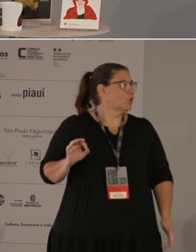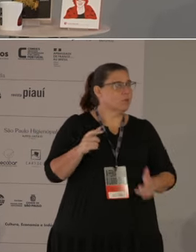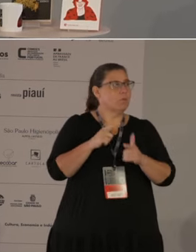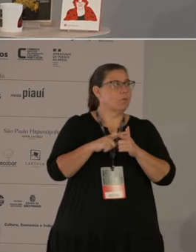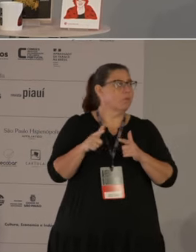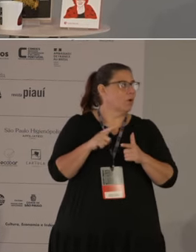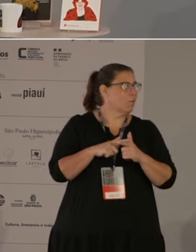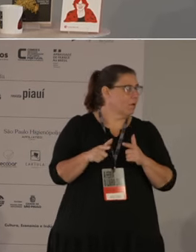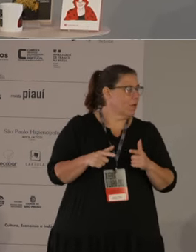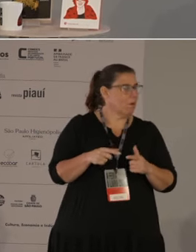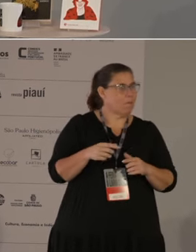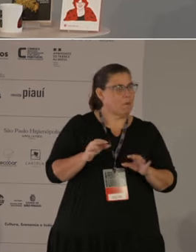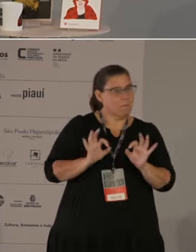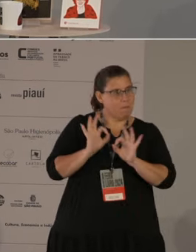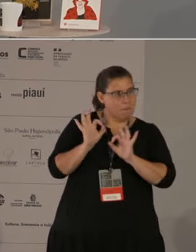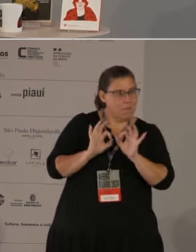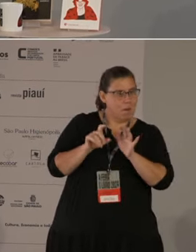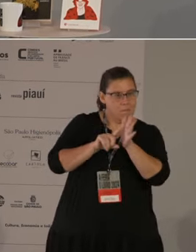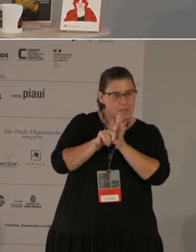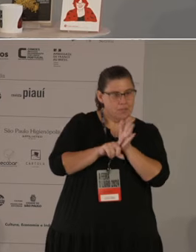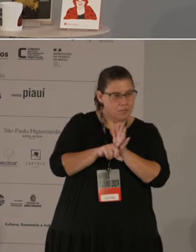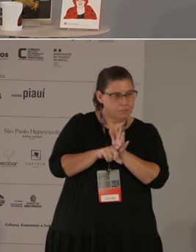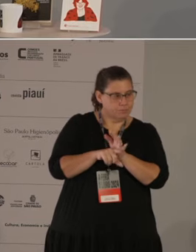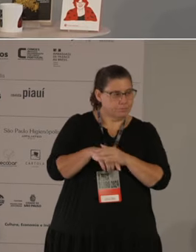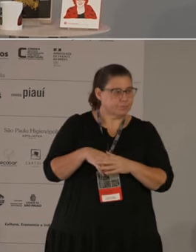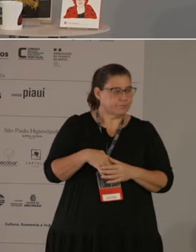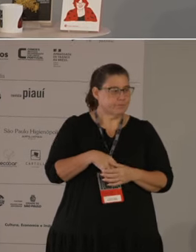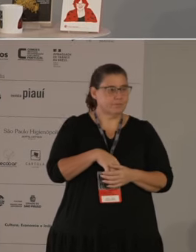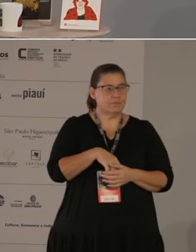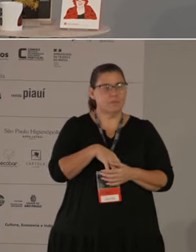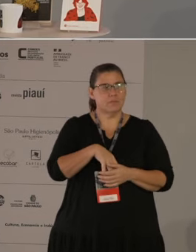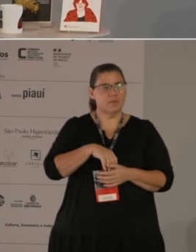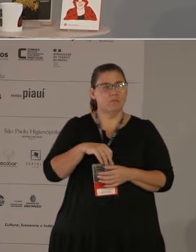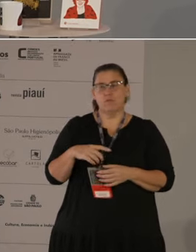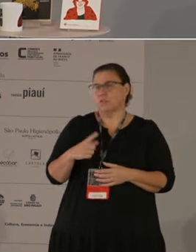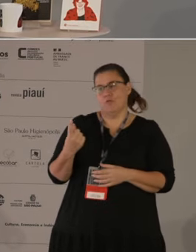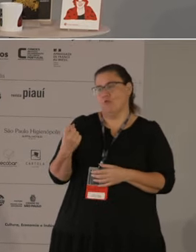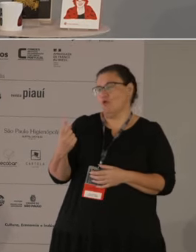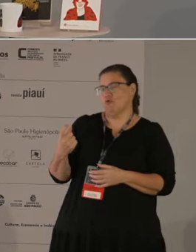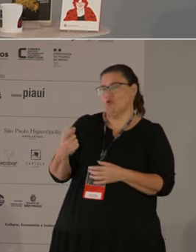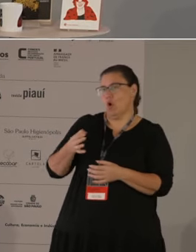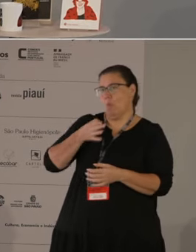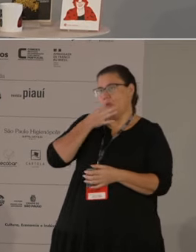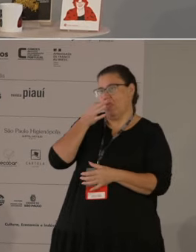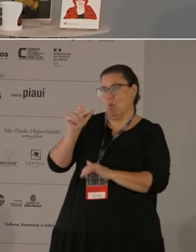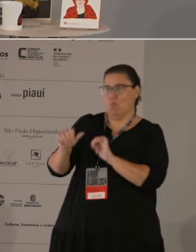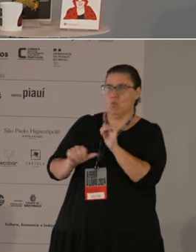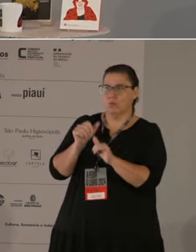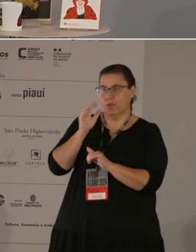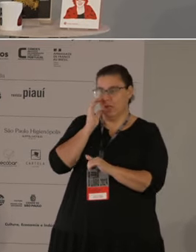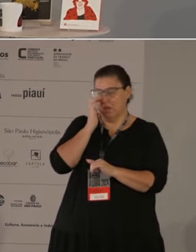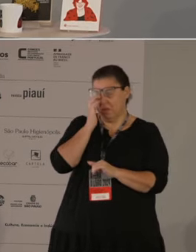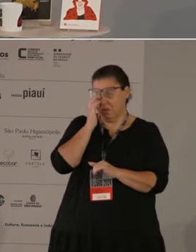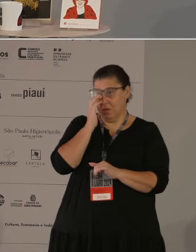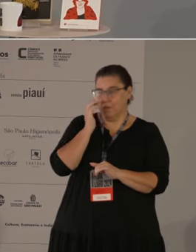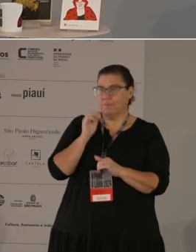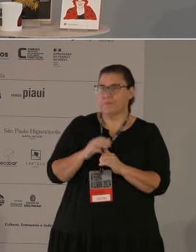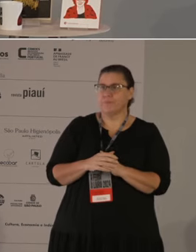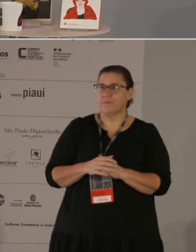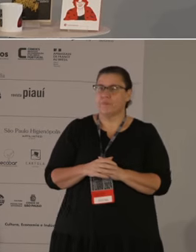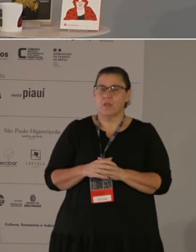para alimentar pesquisas nos próximos anos. Você não foi o único, né, Edu, a mudar de opinião. Eu acho um dos críticos mais ferrenhos